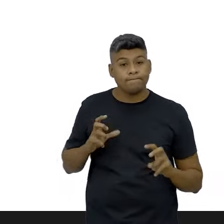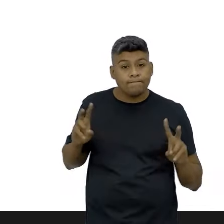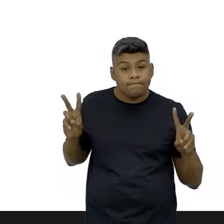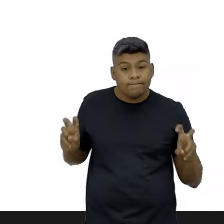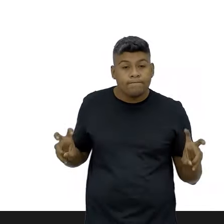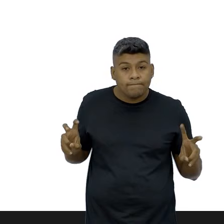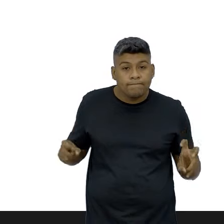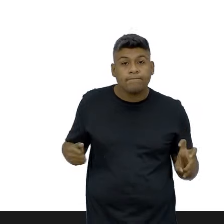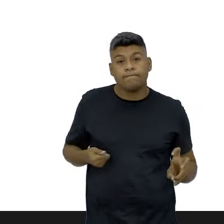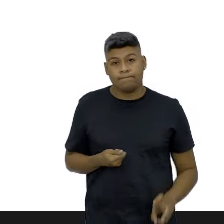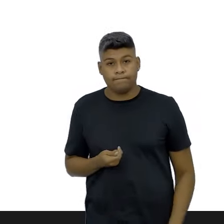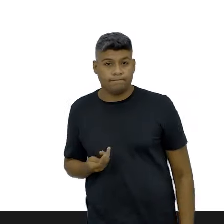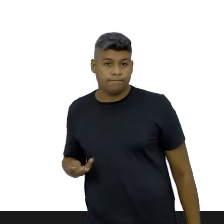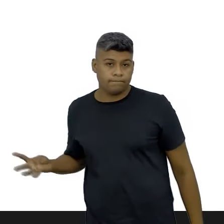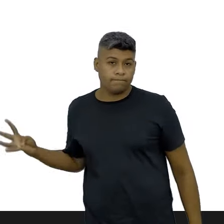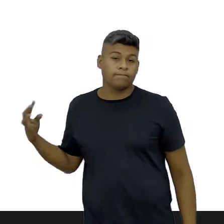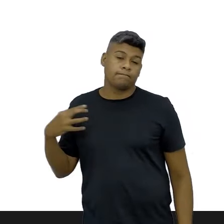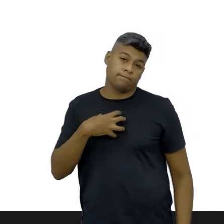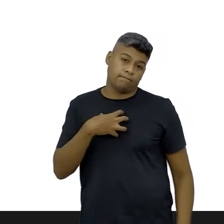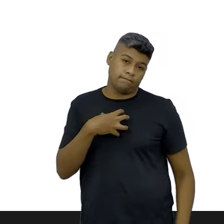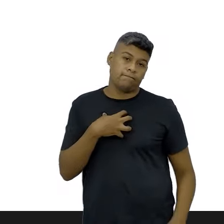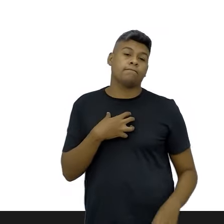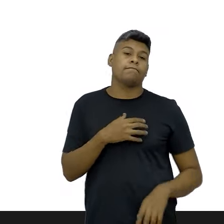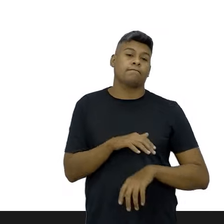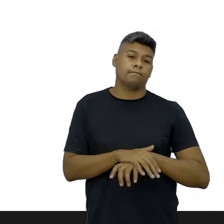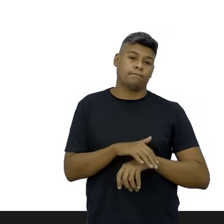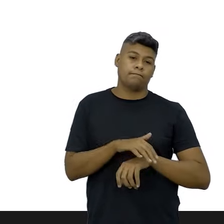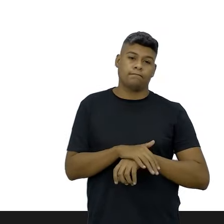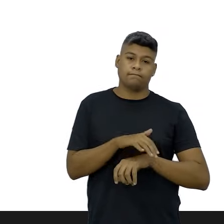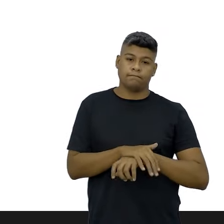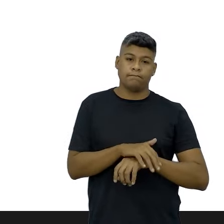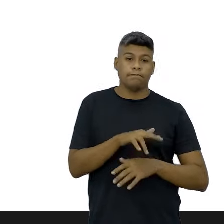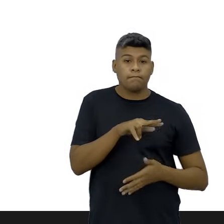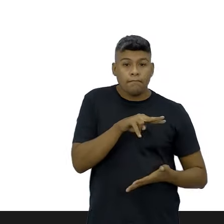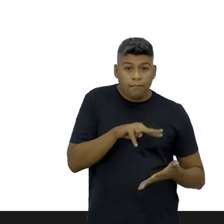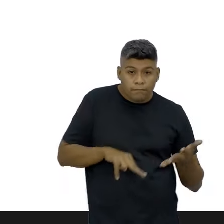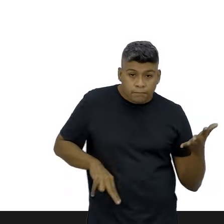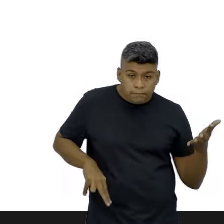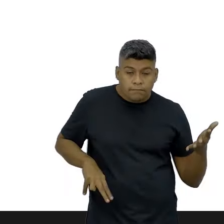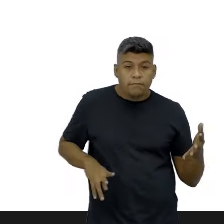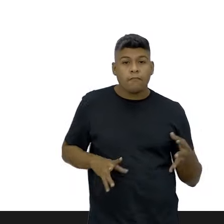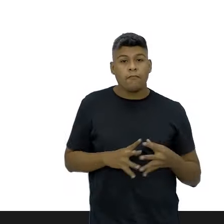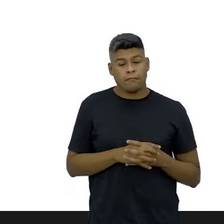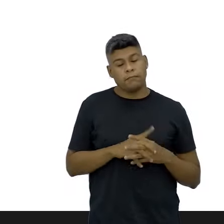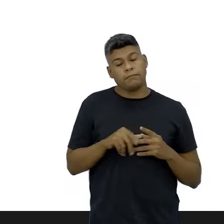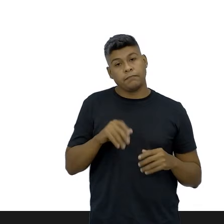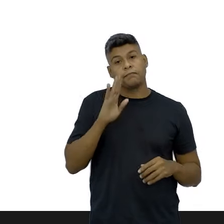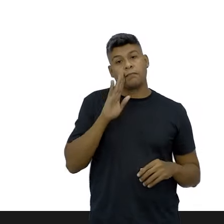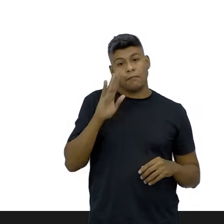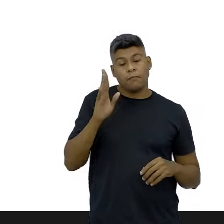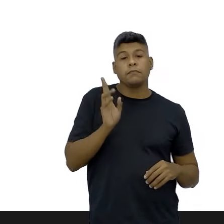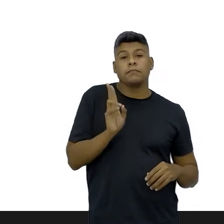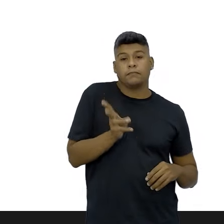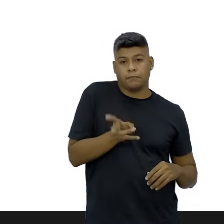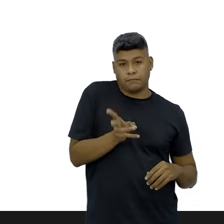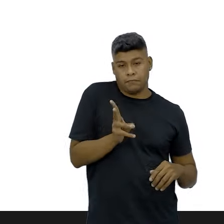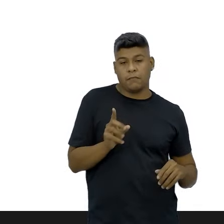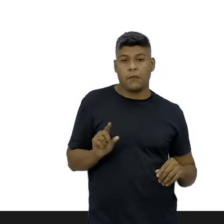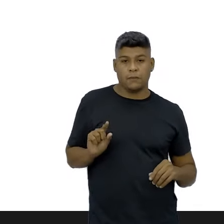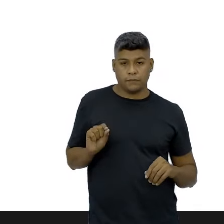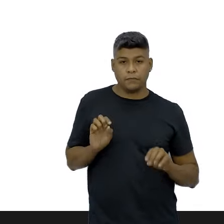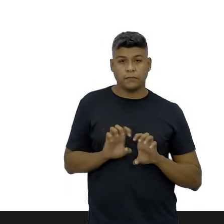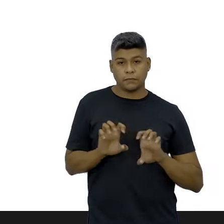de ingredientes, o modo de fazer, né, durante a leitura. Isso é fundamental. E manter